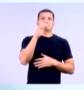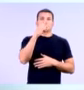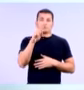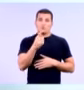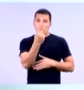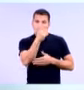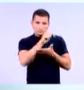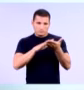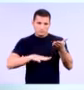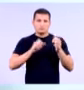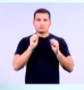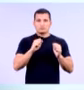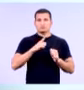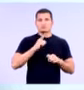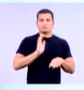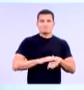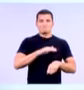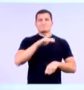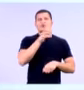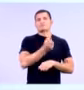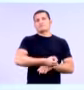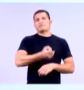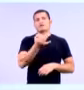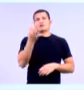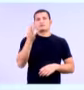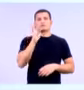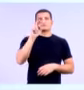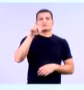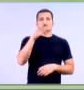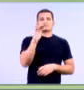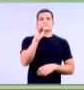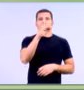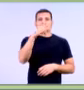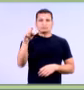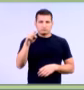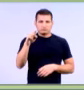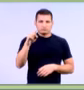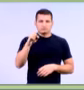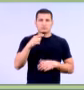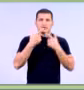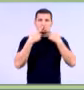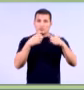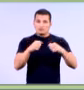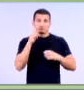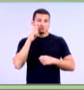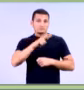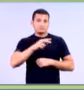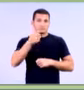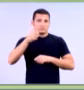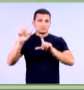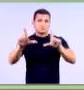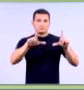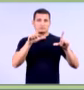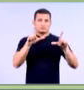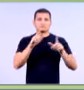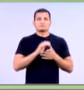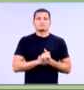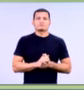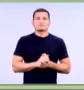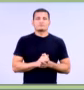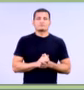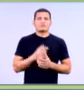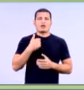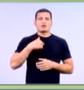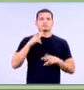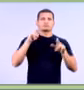de um exemplo de função de linguagem, tá? Vejamos o nosso slide aí, o primeiro exemplo. O pateta. Eu